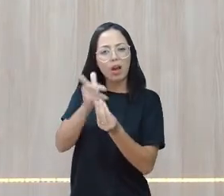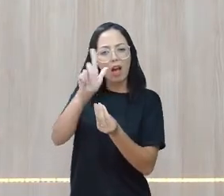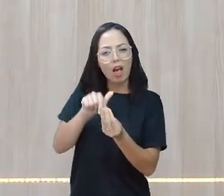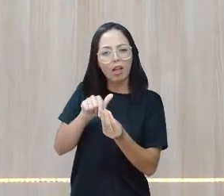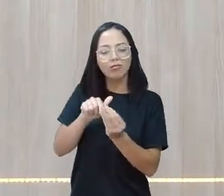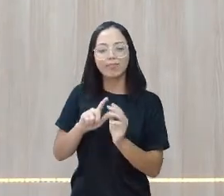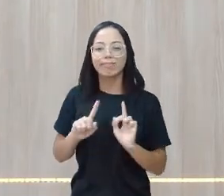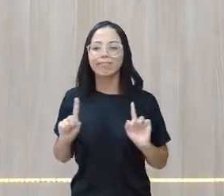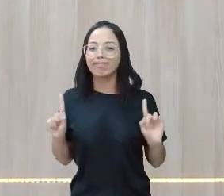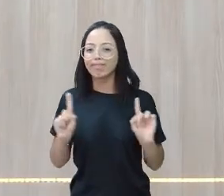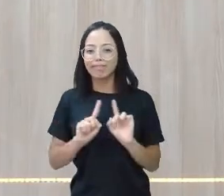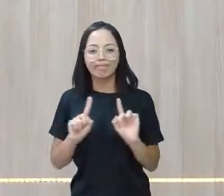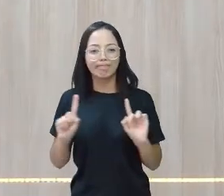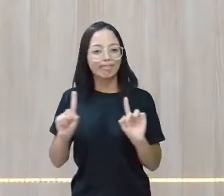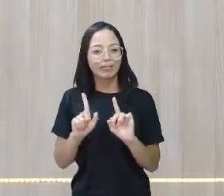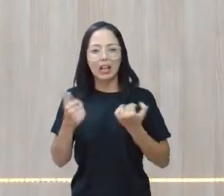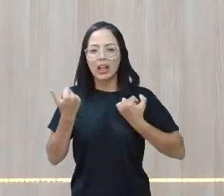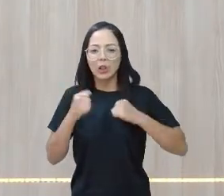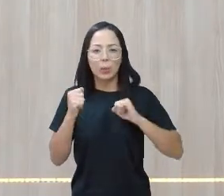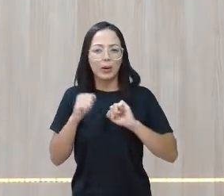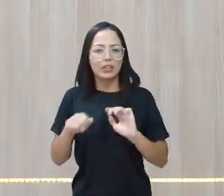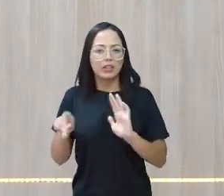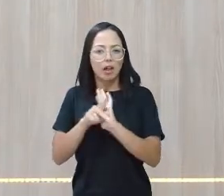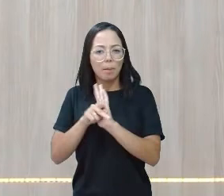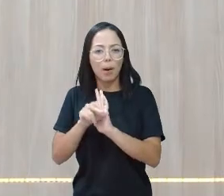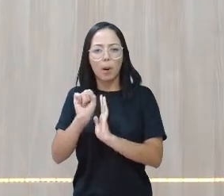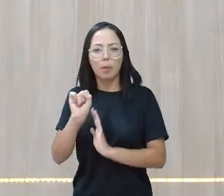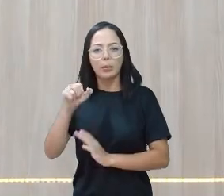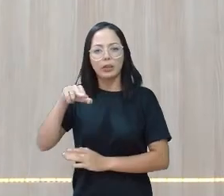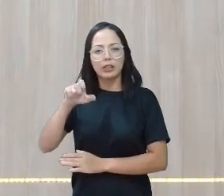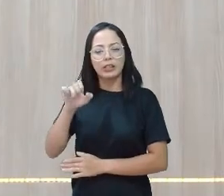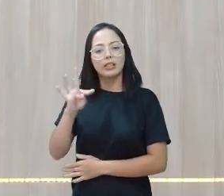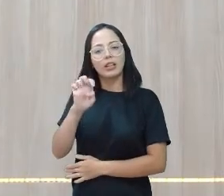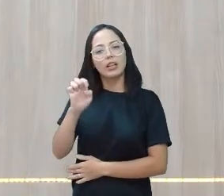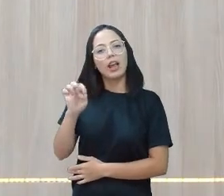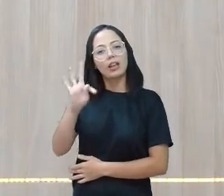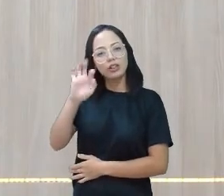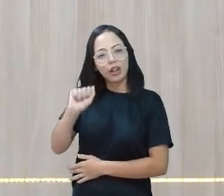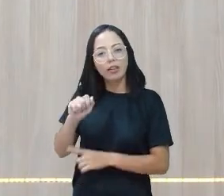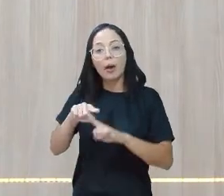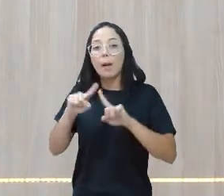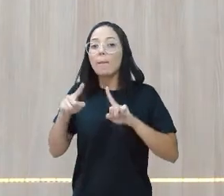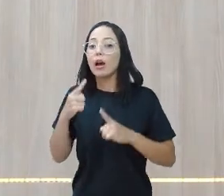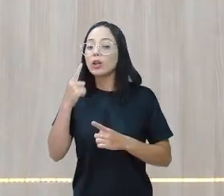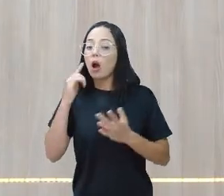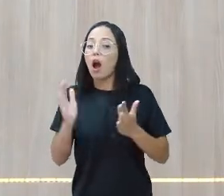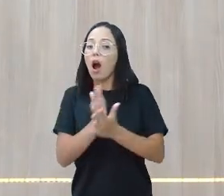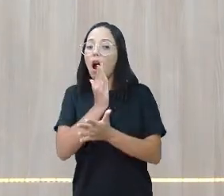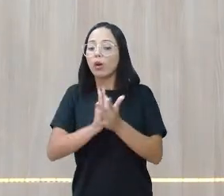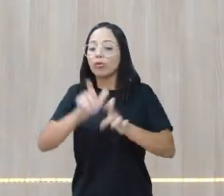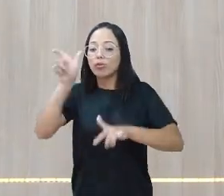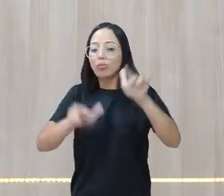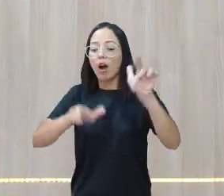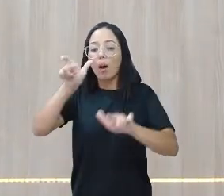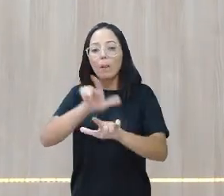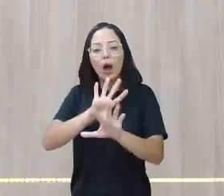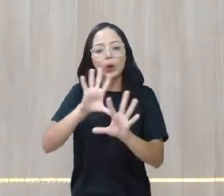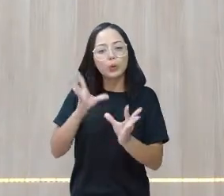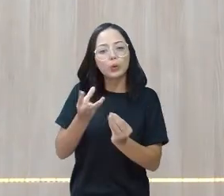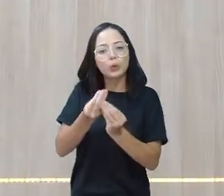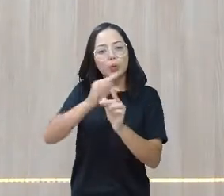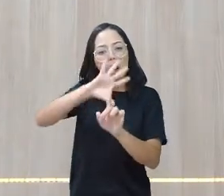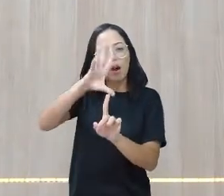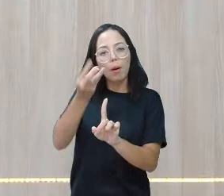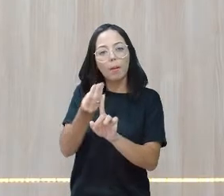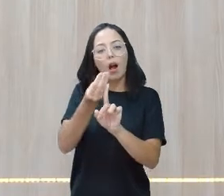Não, né? Ninguém precisa ser sinesteta para fazer arte, mas alguns artistas tinham essa